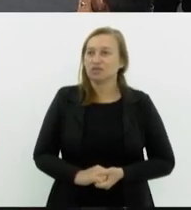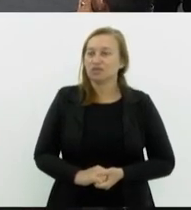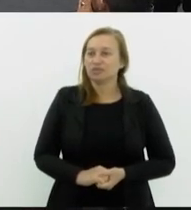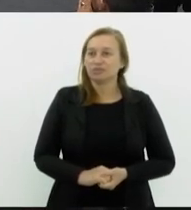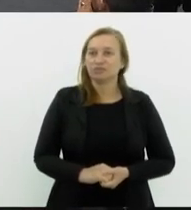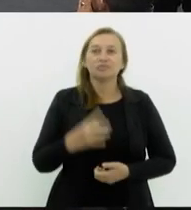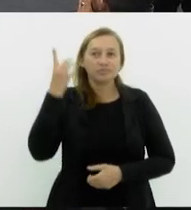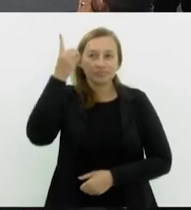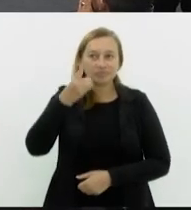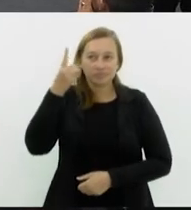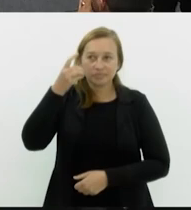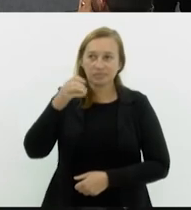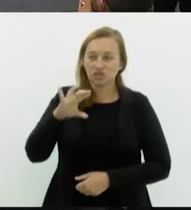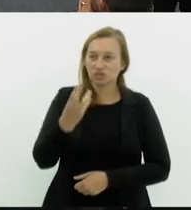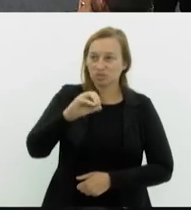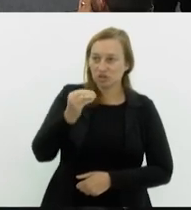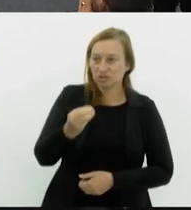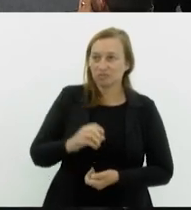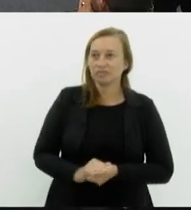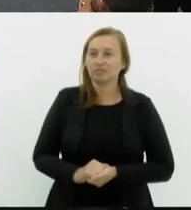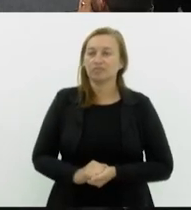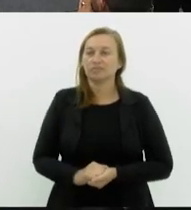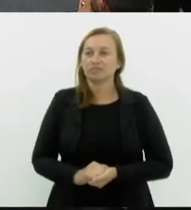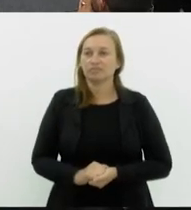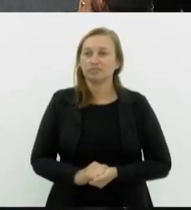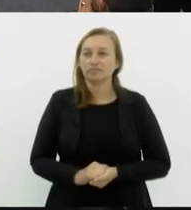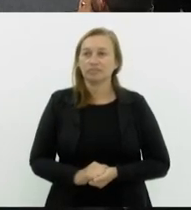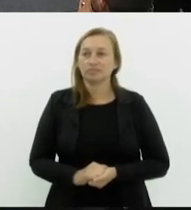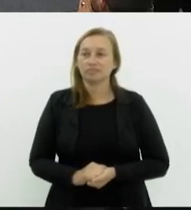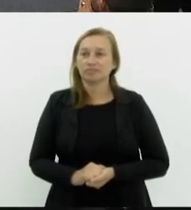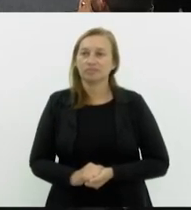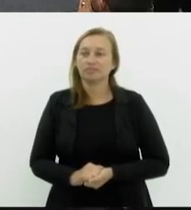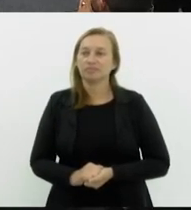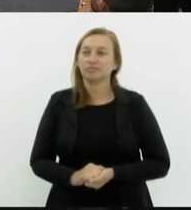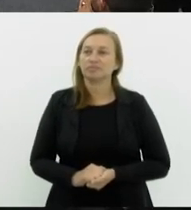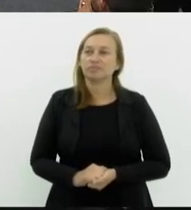Deputado Chico Machado, embaixador Ricardo Cardoso,